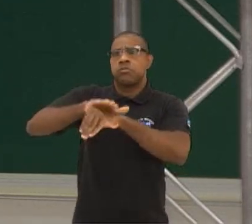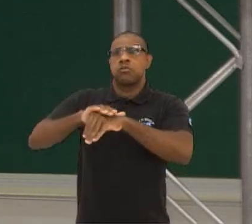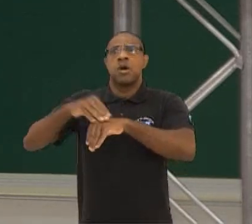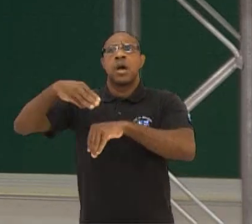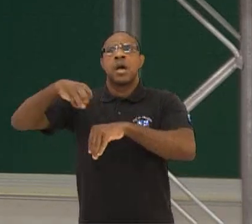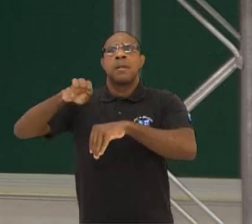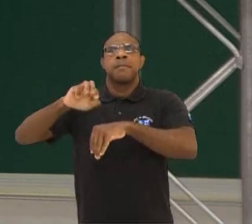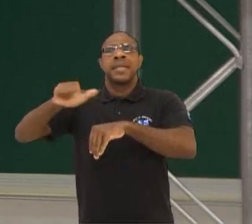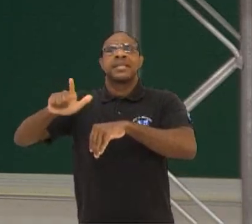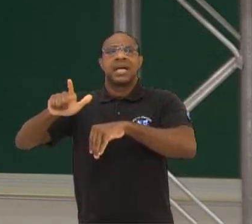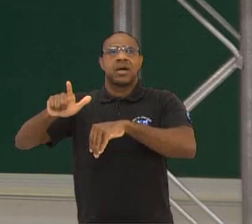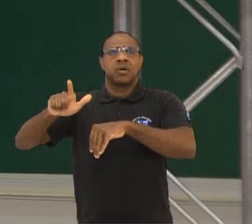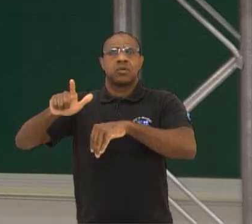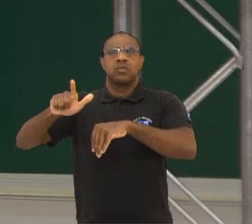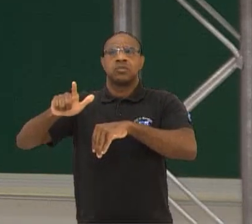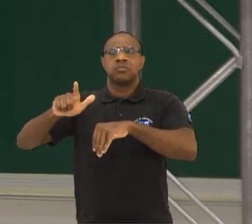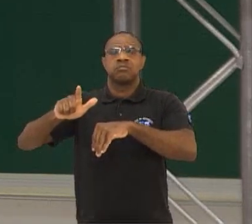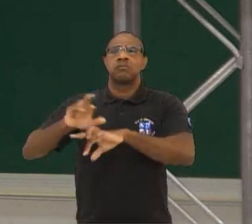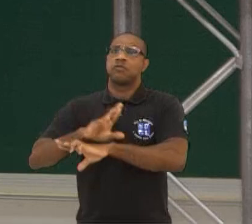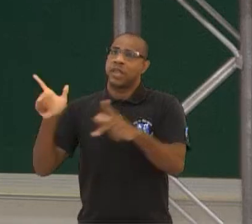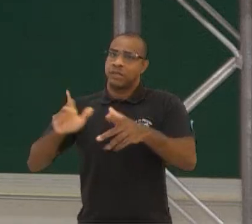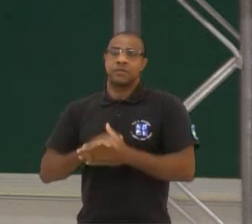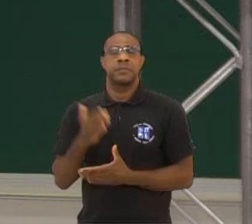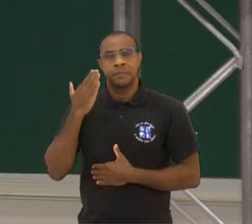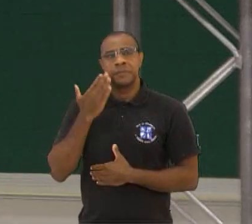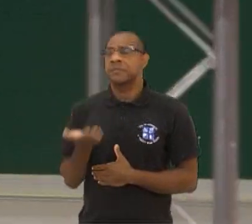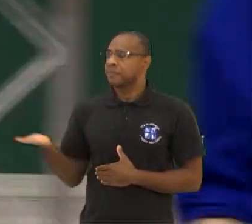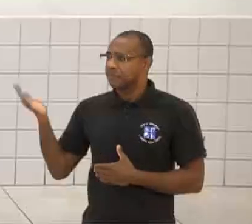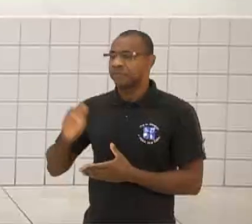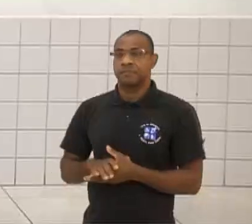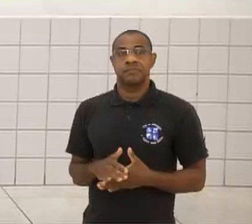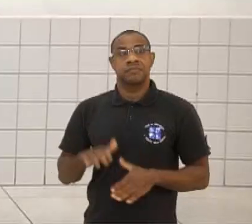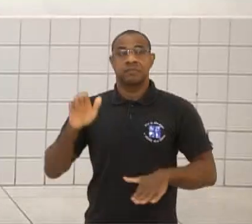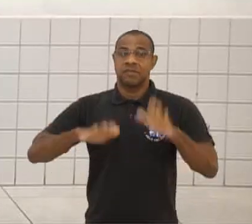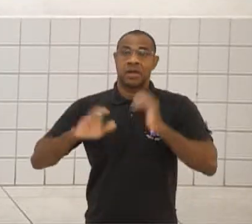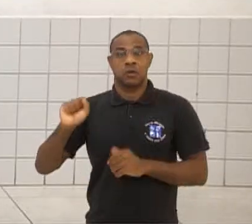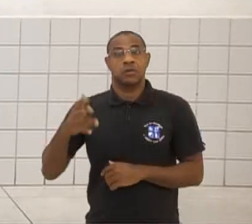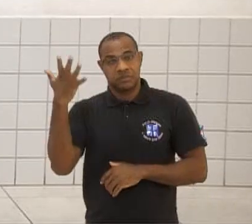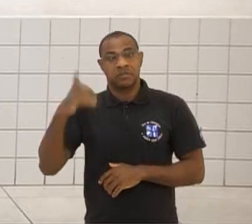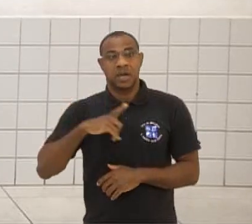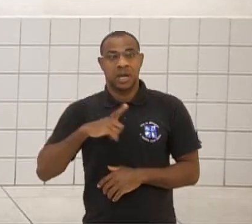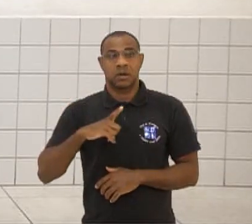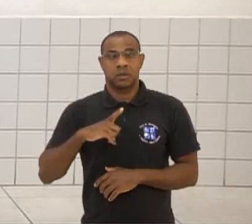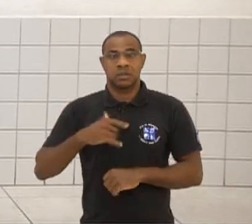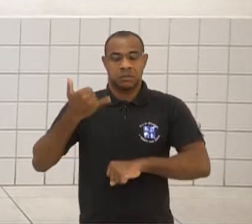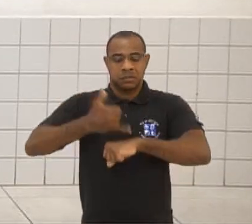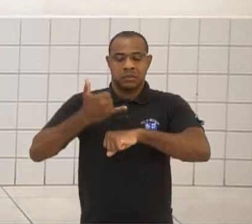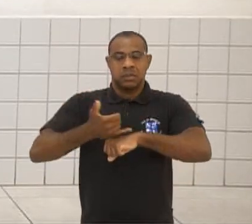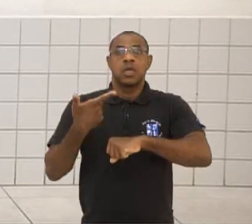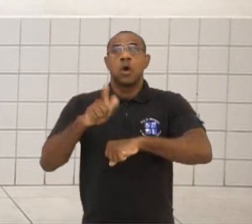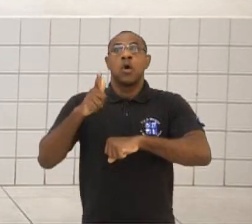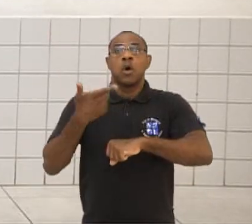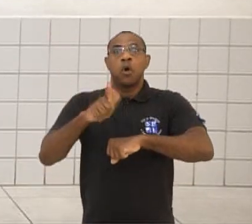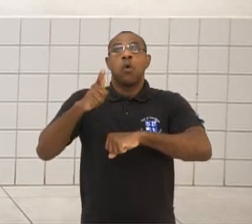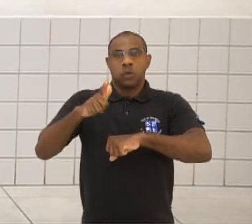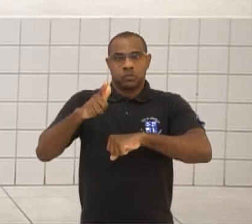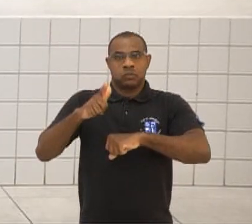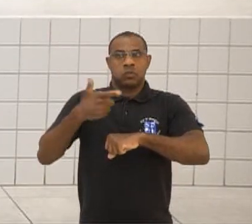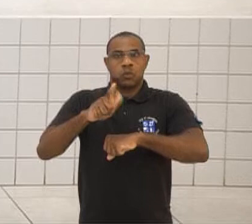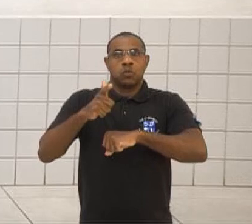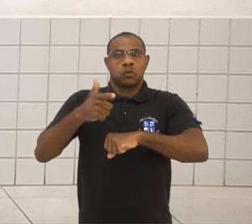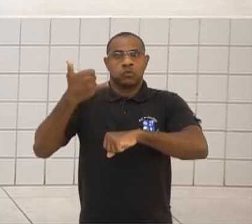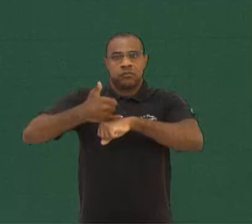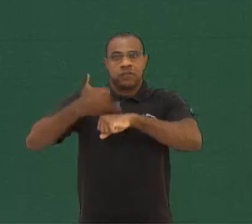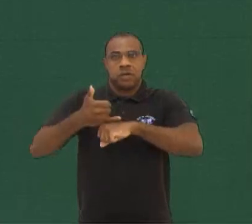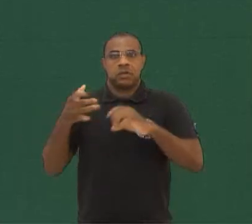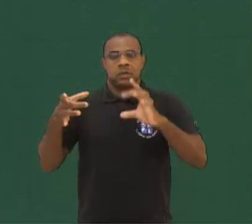metal, com metais de sacrifício, né, professora? Exatamente. E aí vai acontecer a ferrugem dele, não da outra peça que está lá no seu contato.